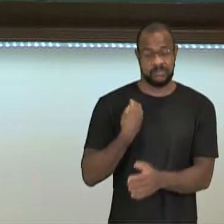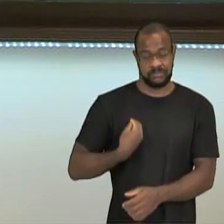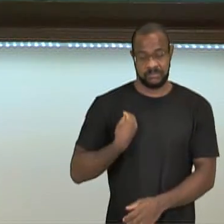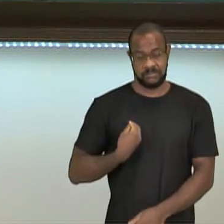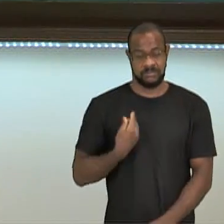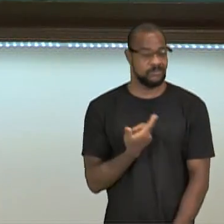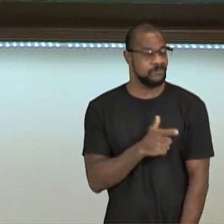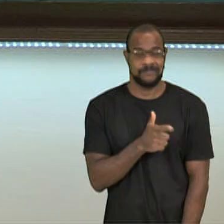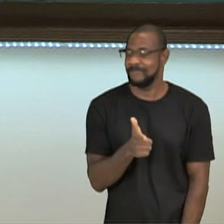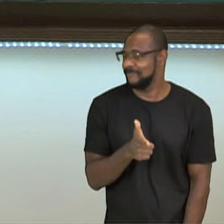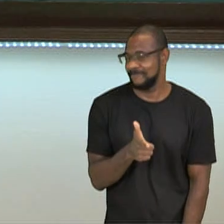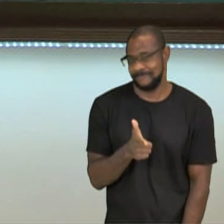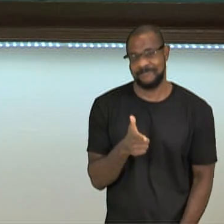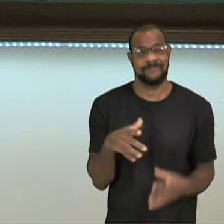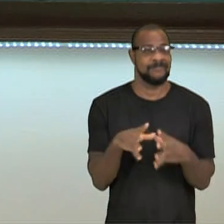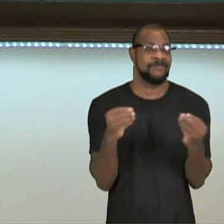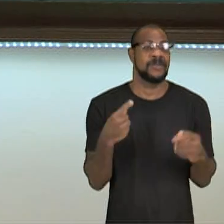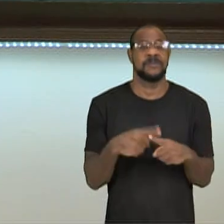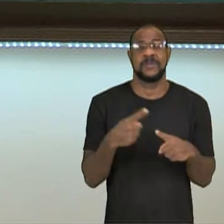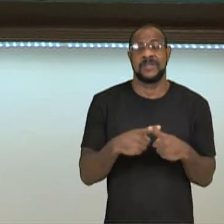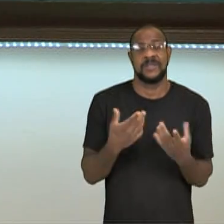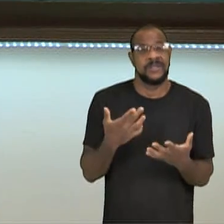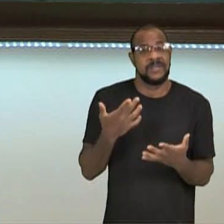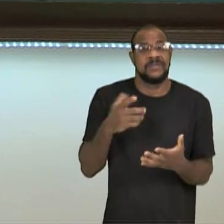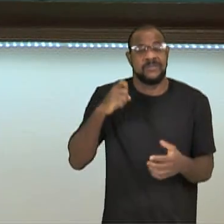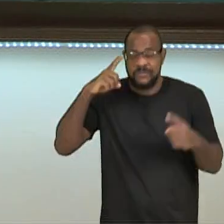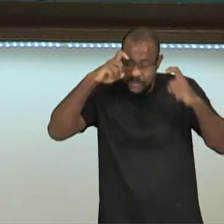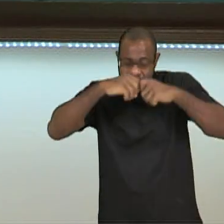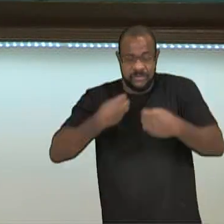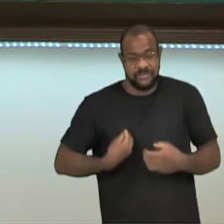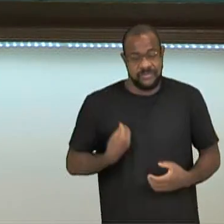o fogo, suas dificuldades de sobreviver, ou se